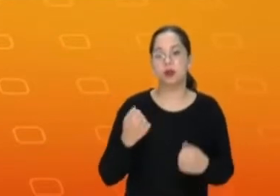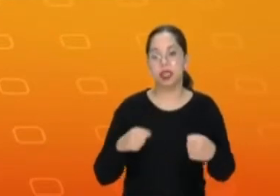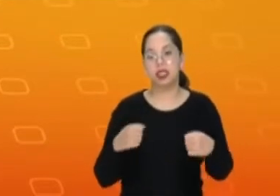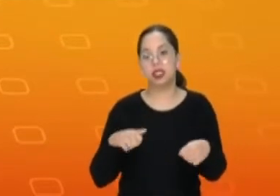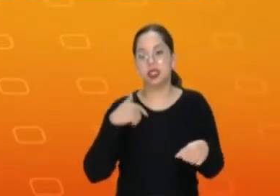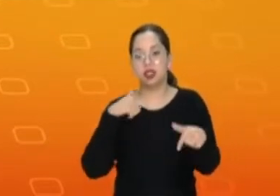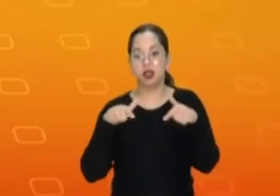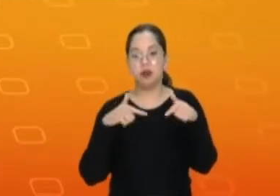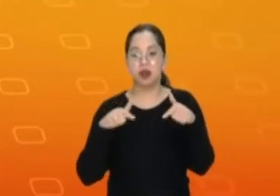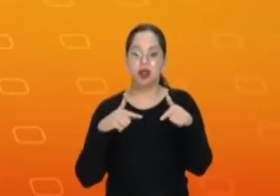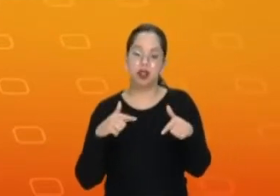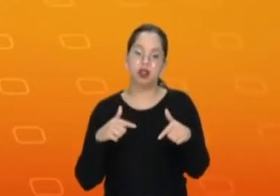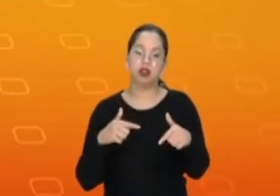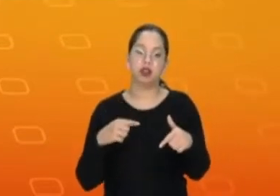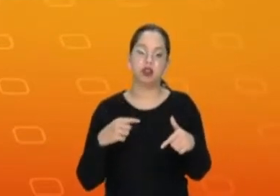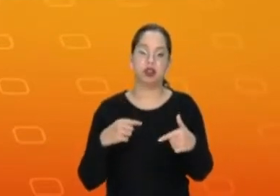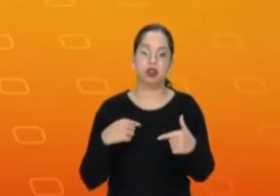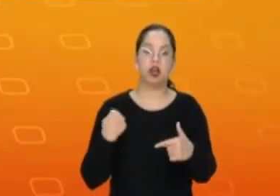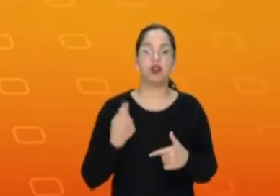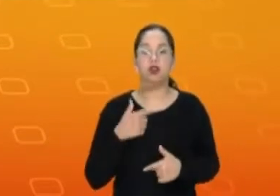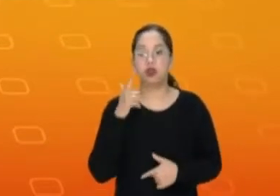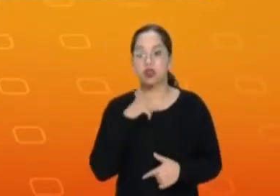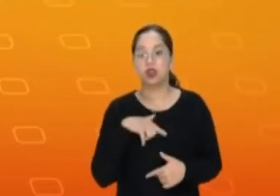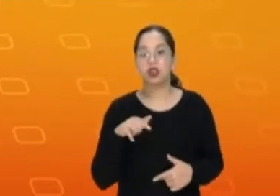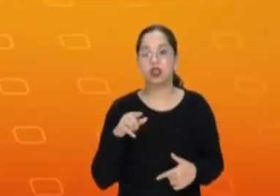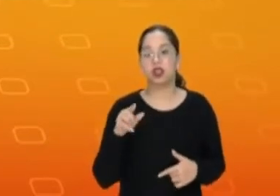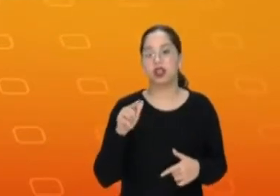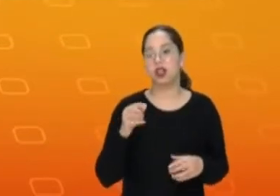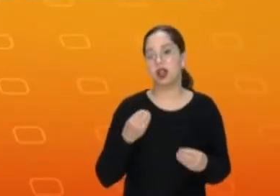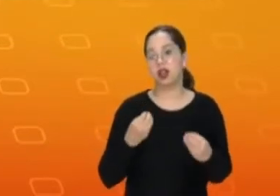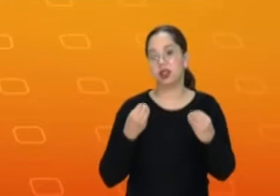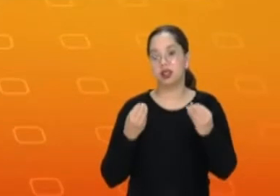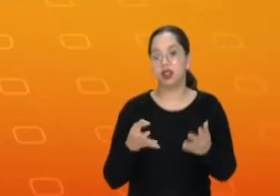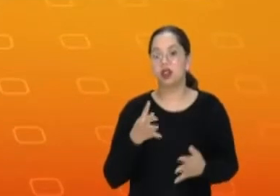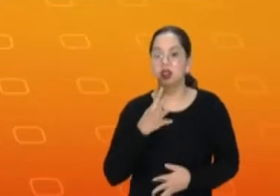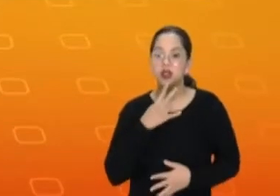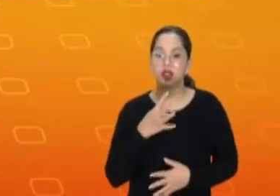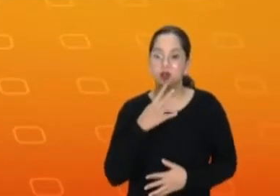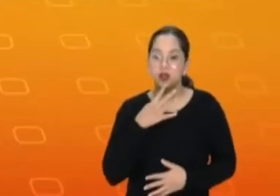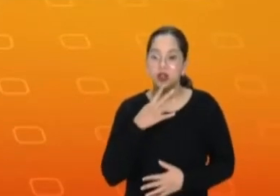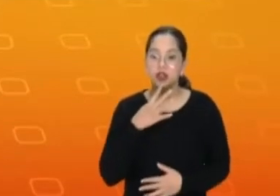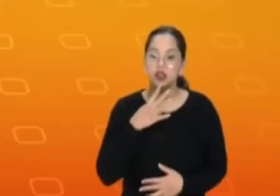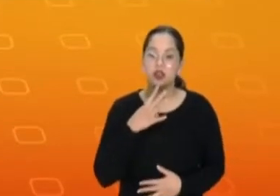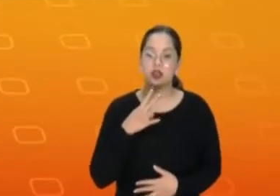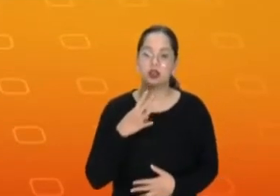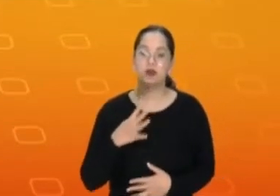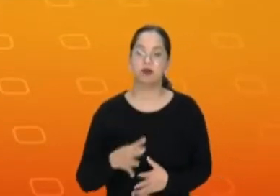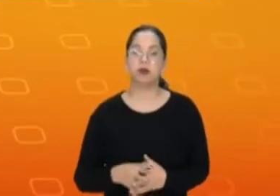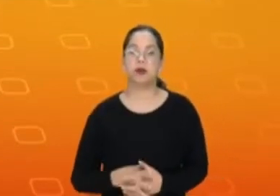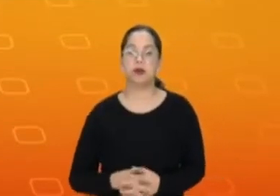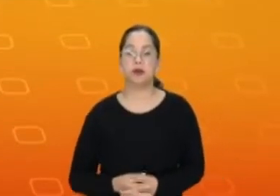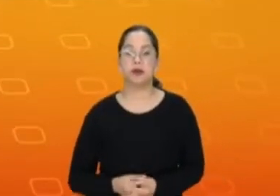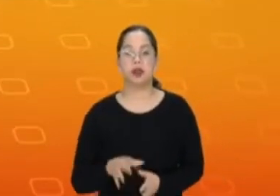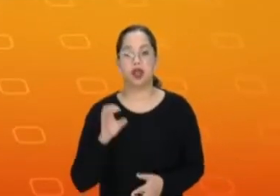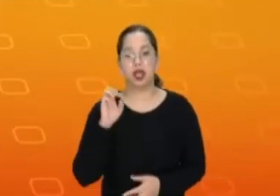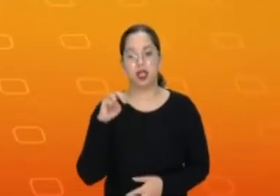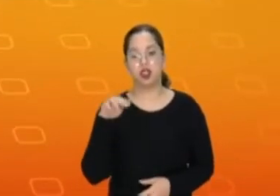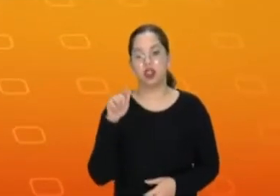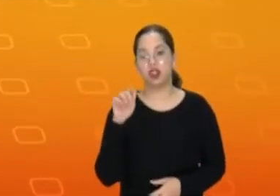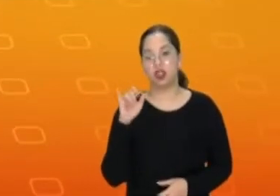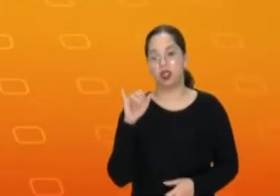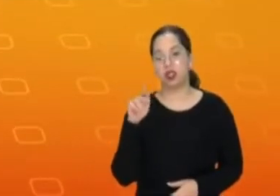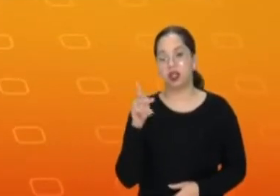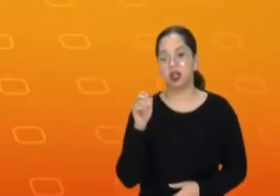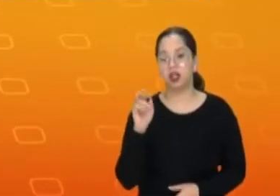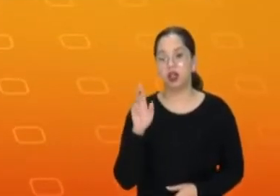a gente consiga trazer conhecimento para quem é engenheiro eletrônico, que possa